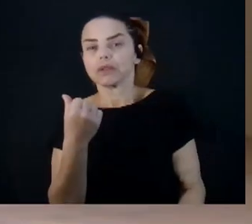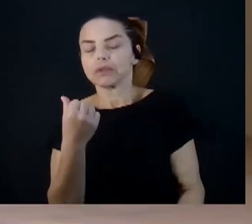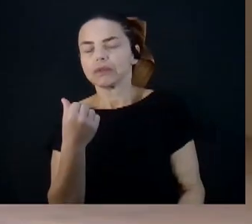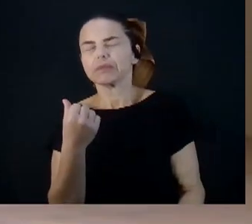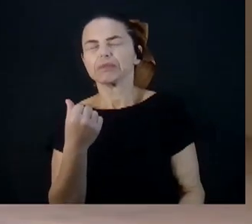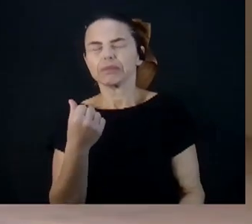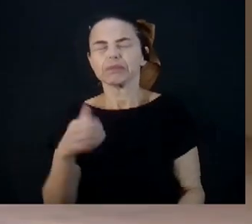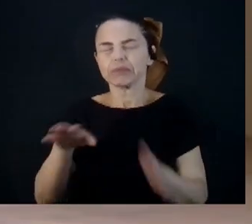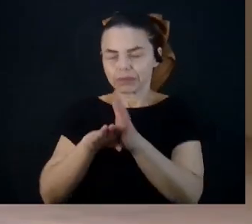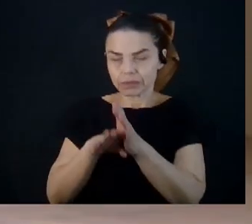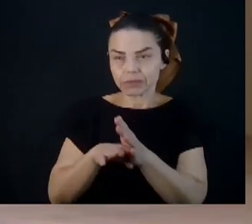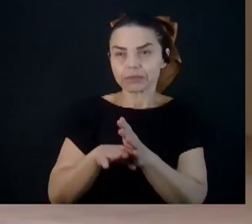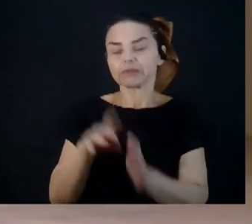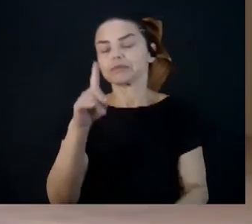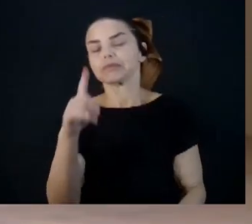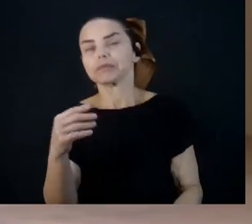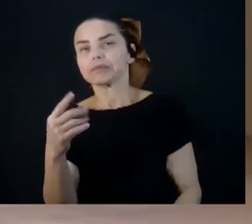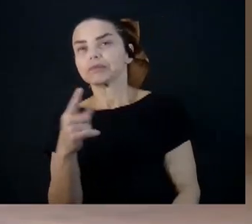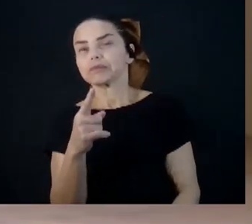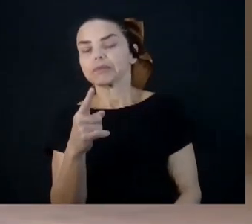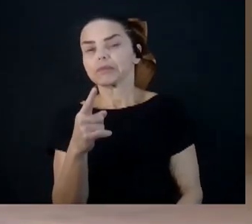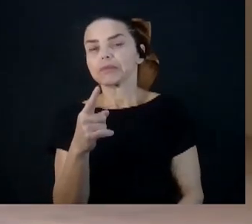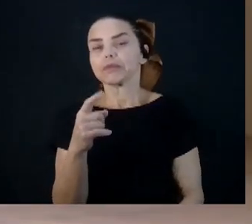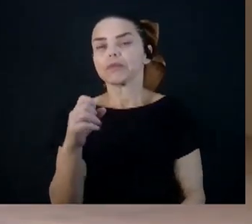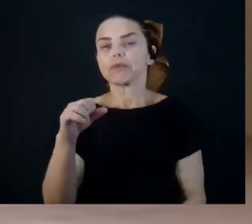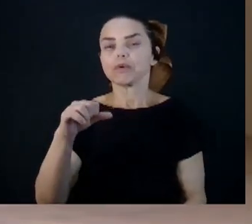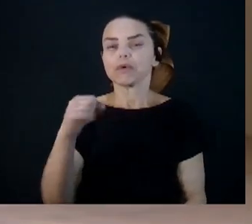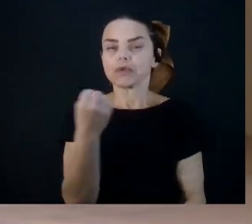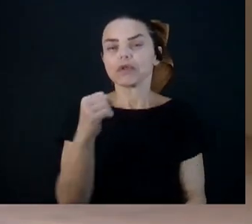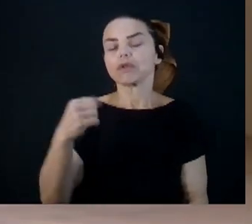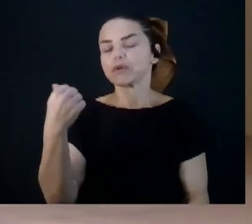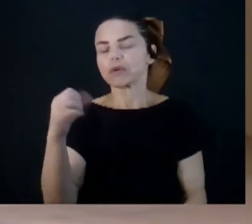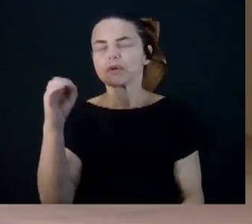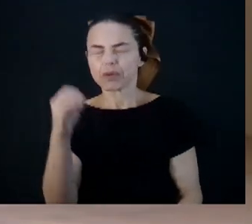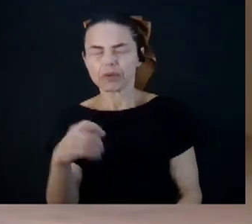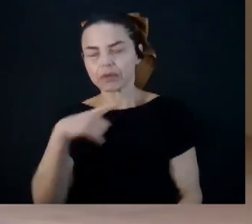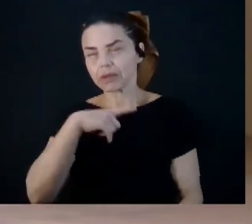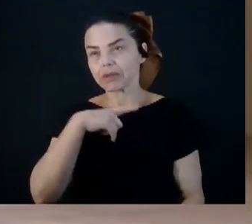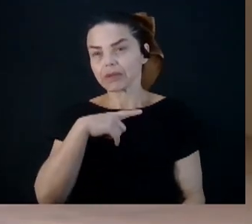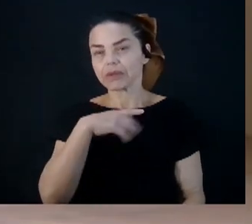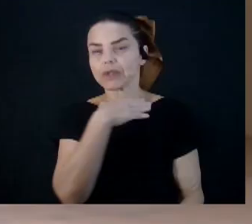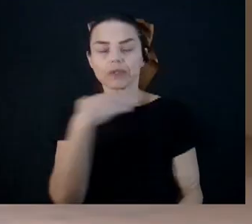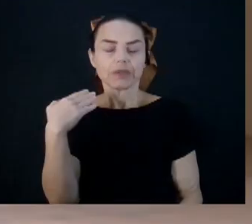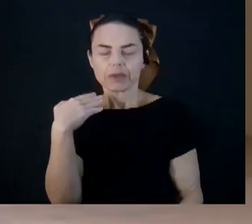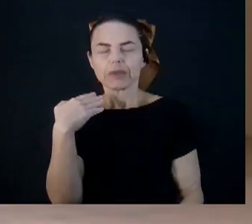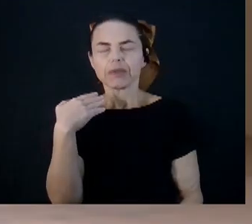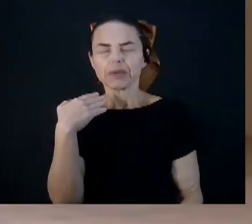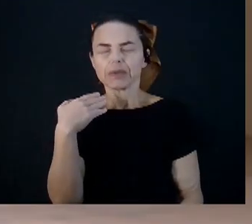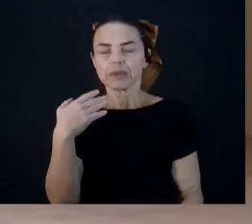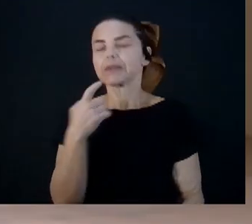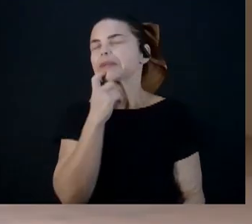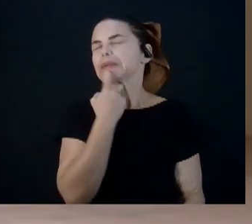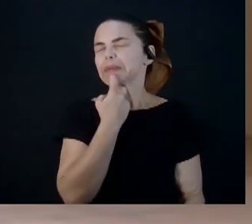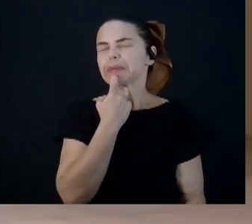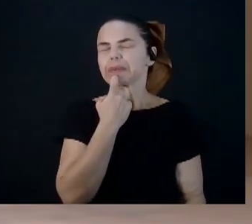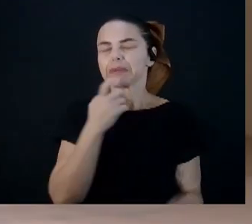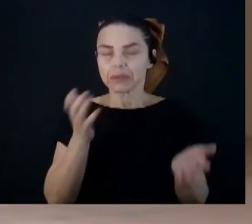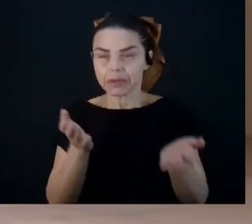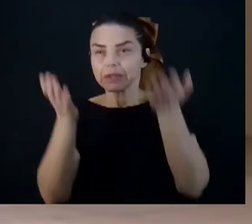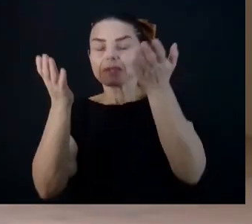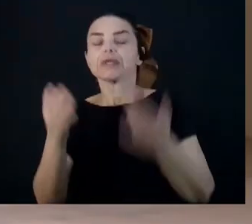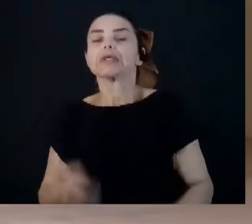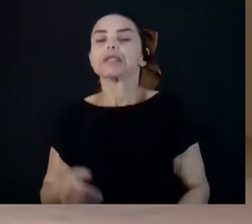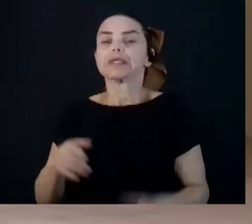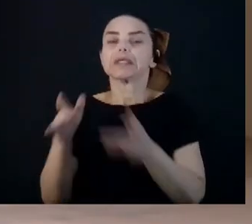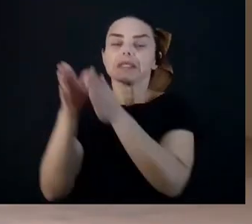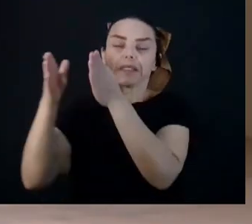até 1880, eles tinham que, se falecesse alguém, levar para Campinas, para sepultar nesse